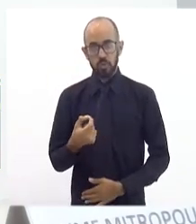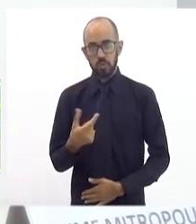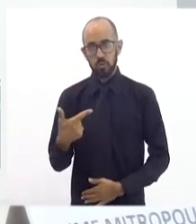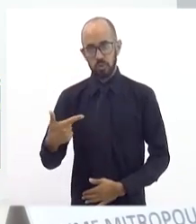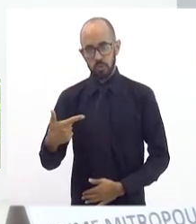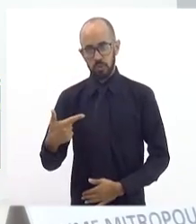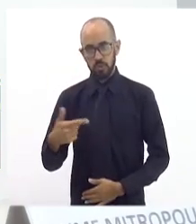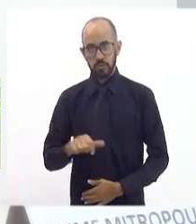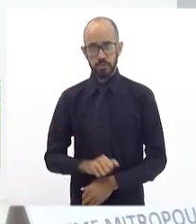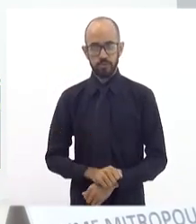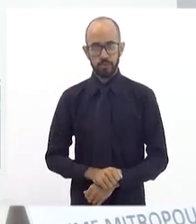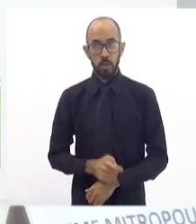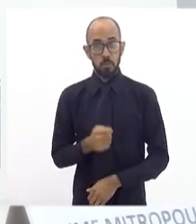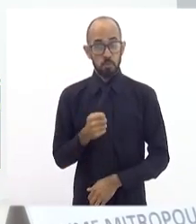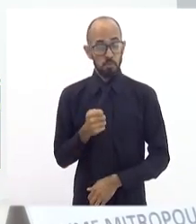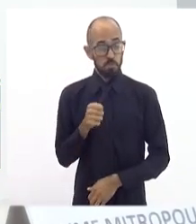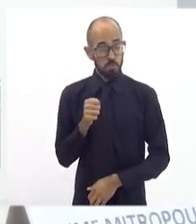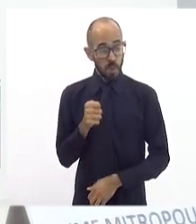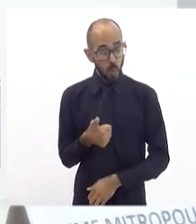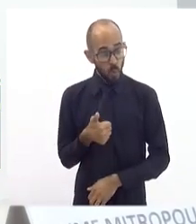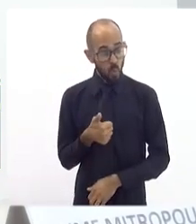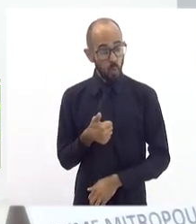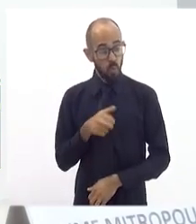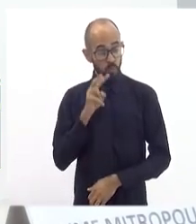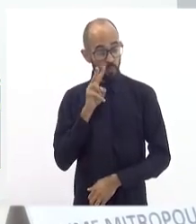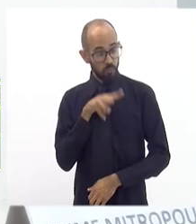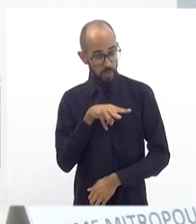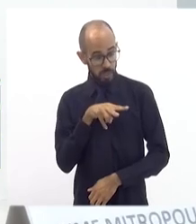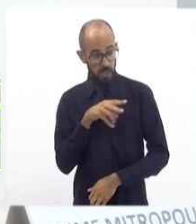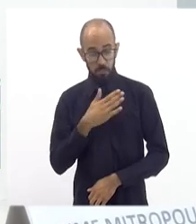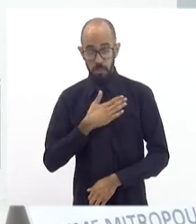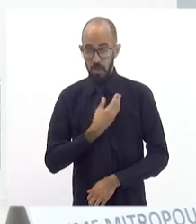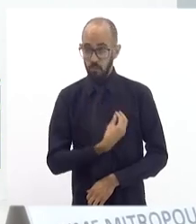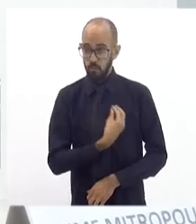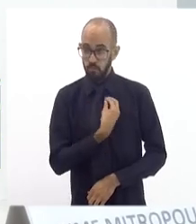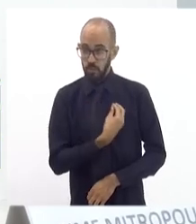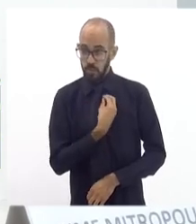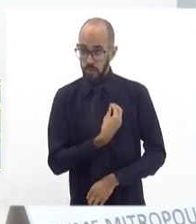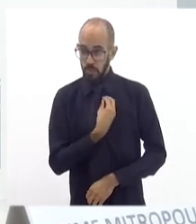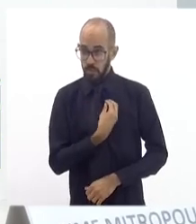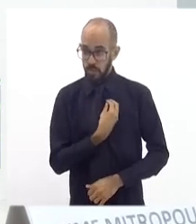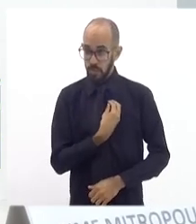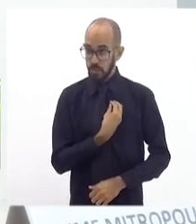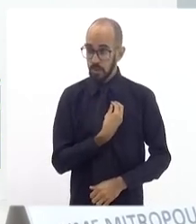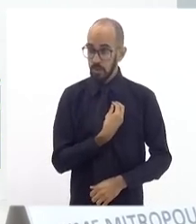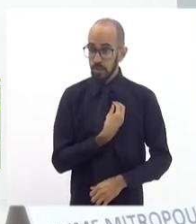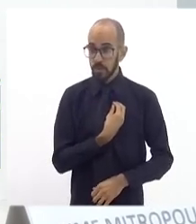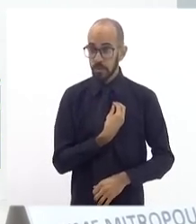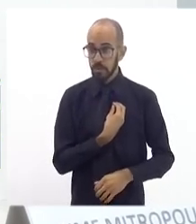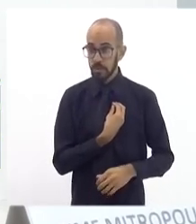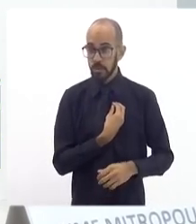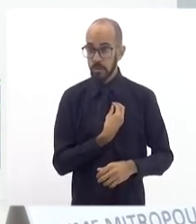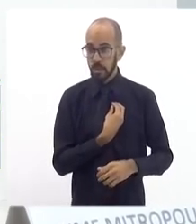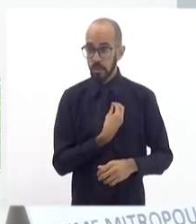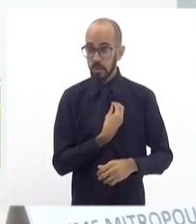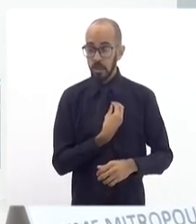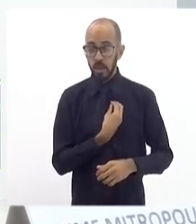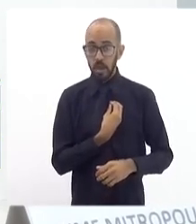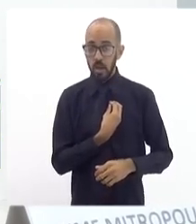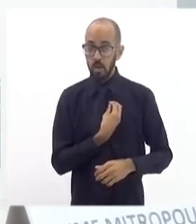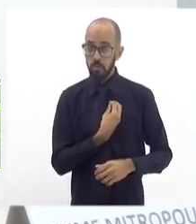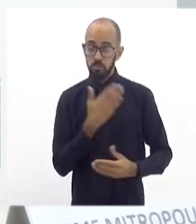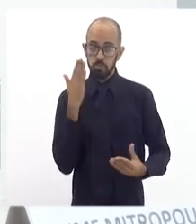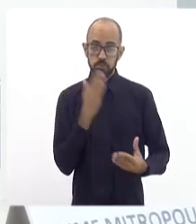quero dizer que poucas vezes na minha vida de Ministério Público Eu vi algo tão a soldado